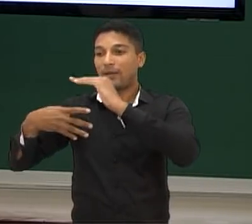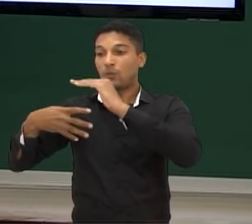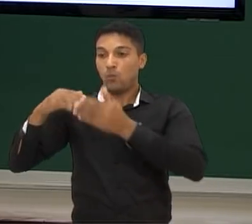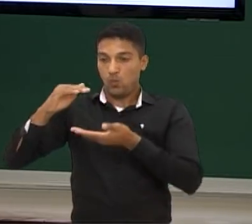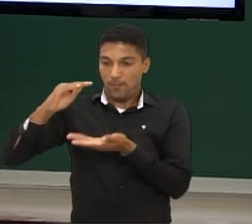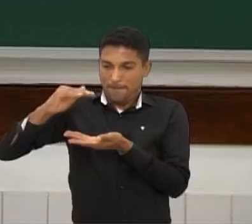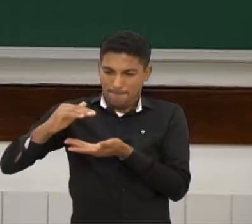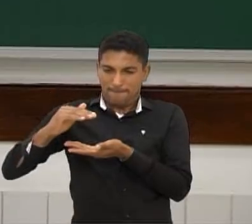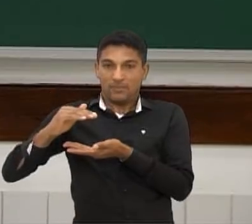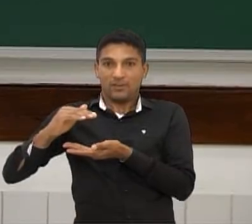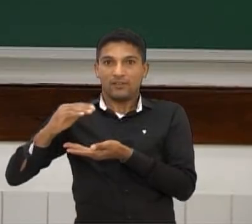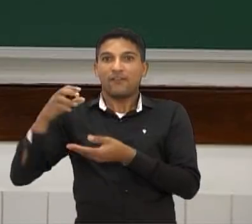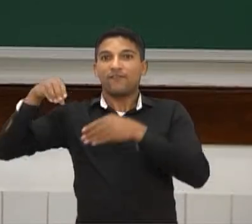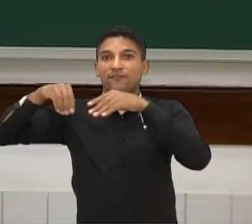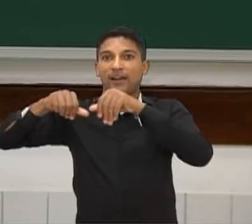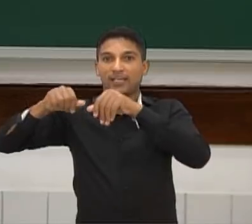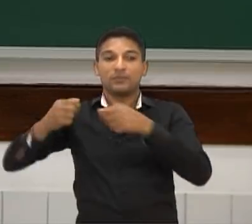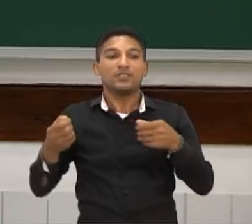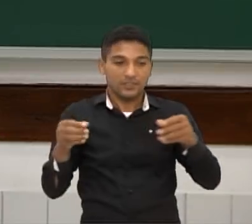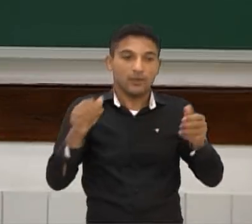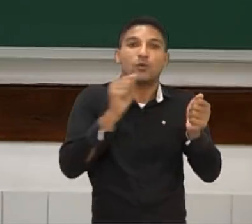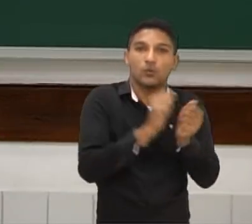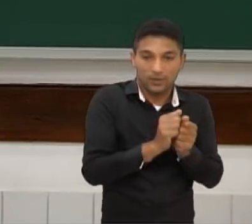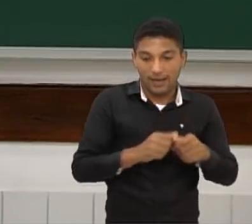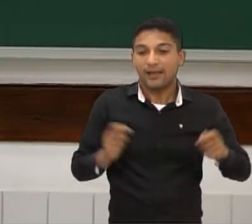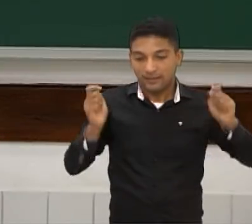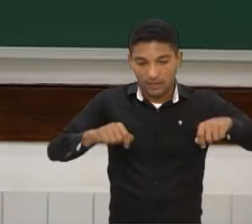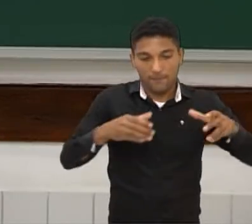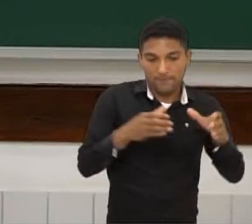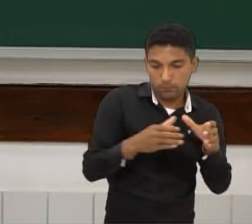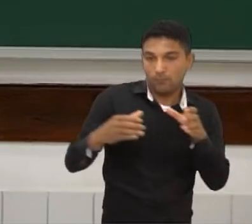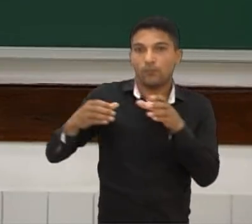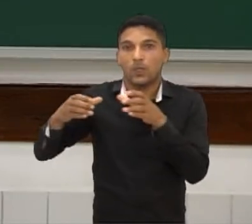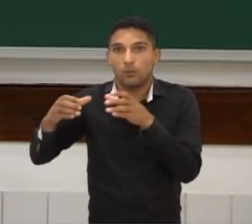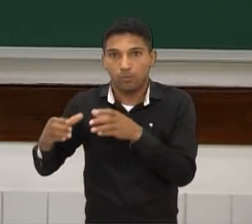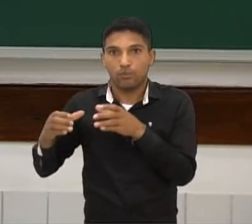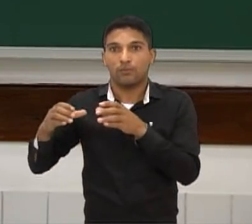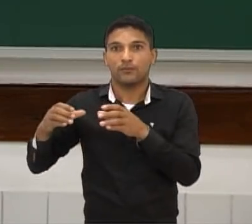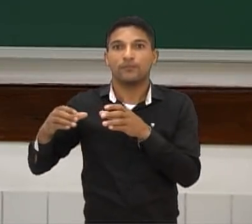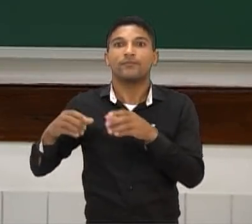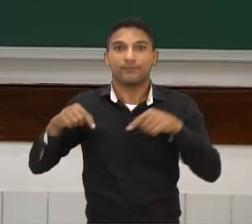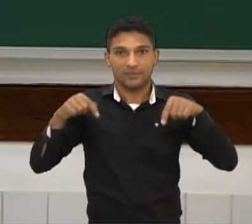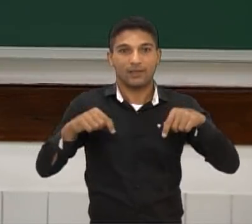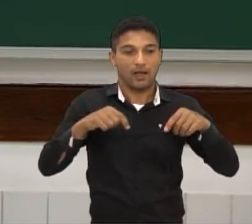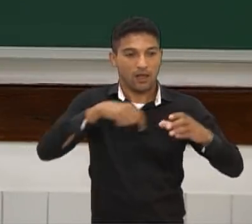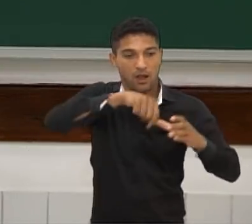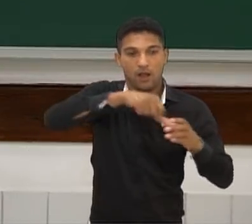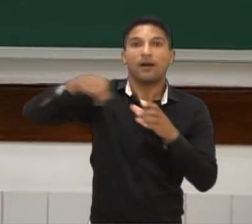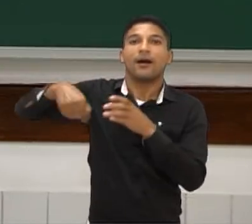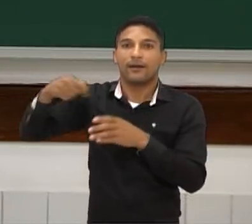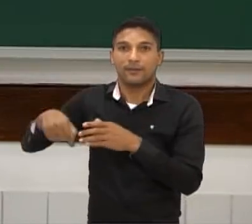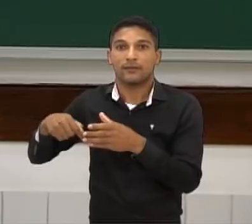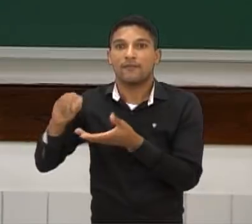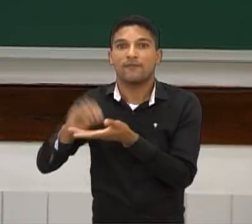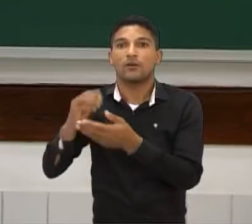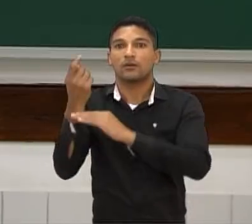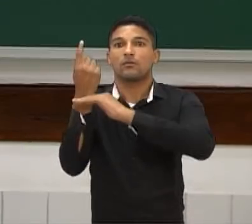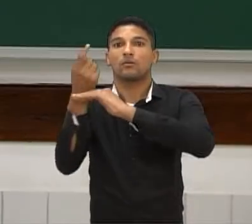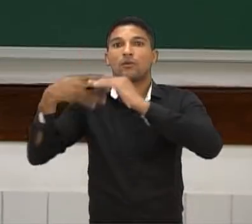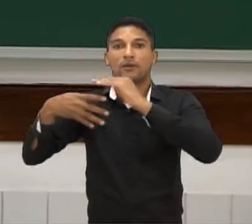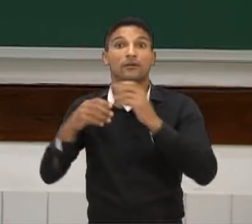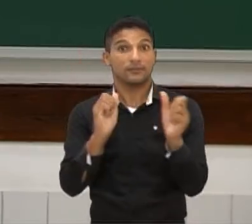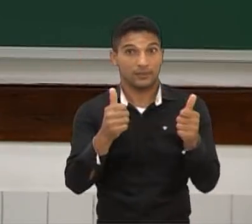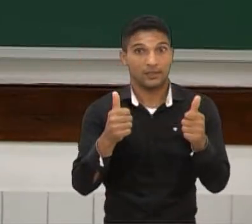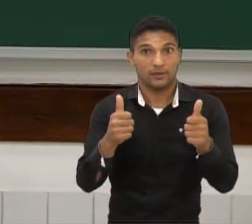gente estudou? Fração mista, a gente resolveu o problema, a gente jogou, a gente fez várias coisas com esses números mistos, não é? Tudo